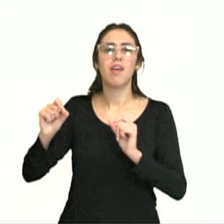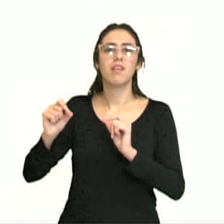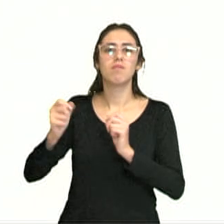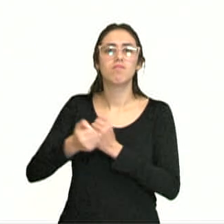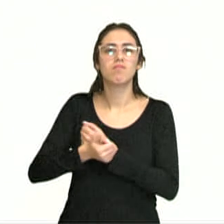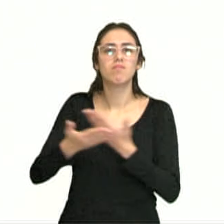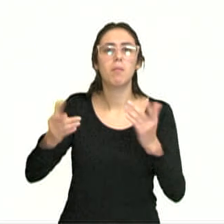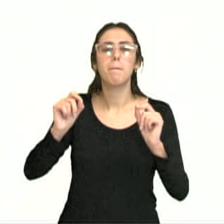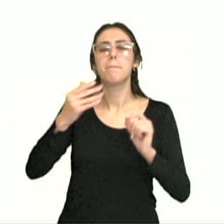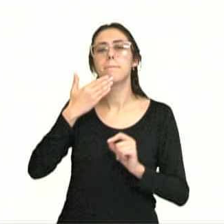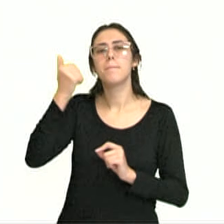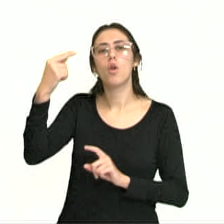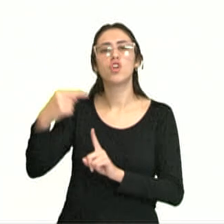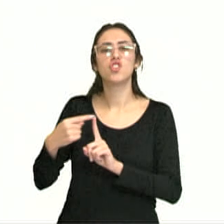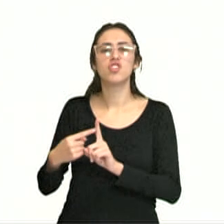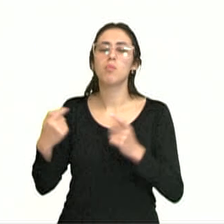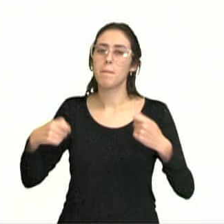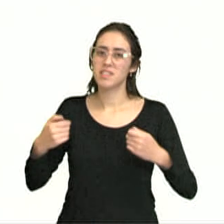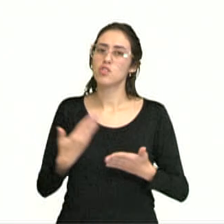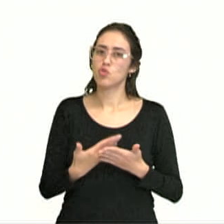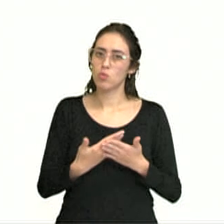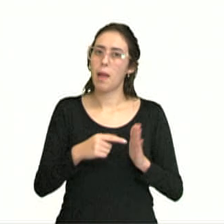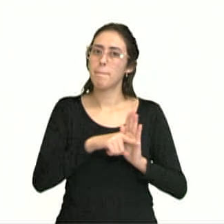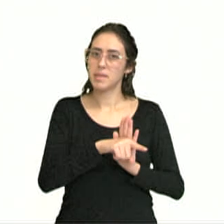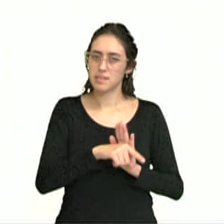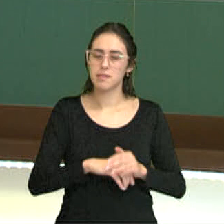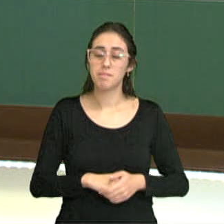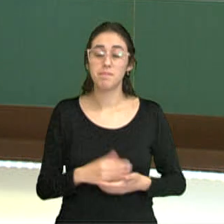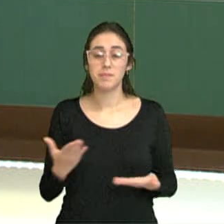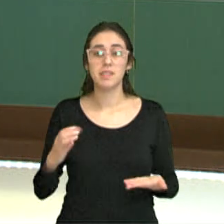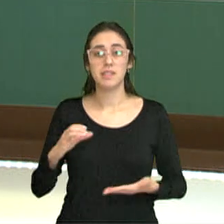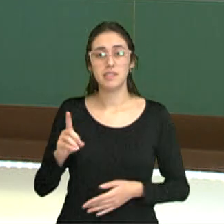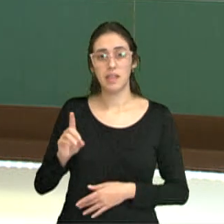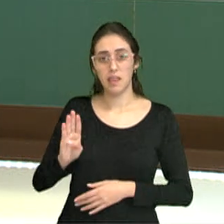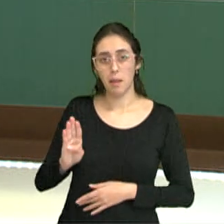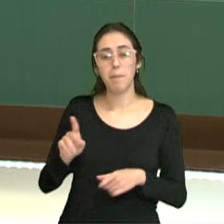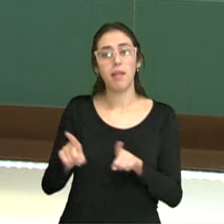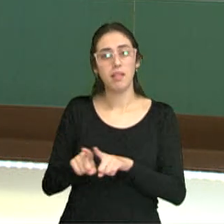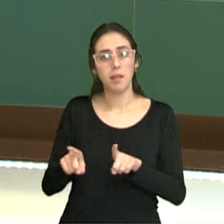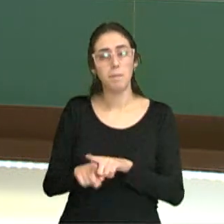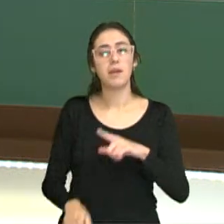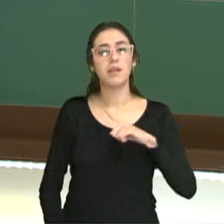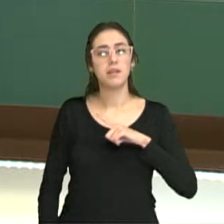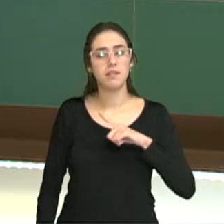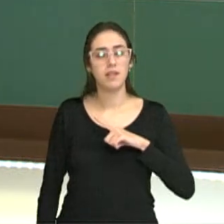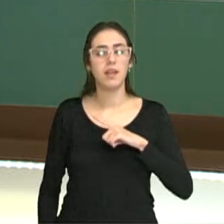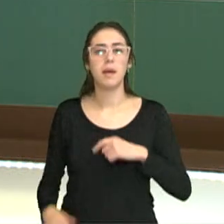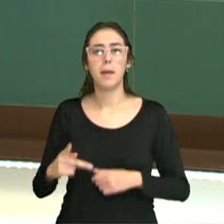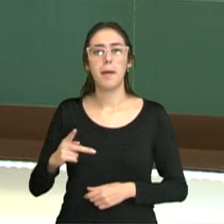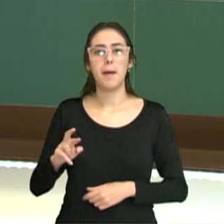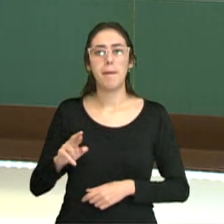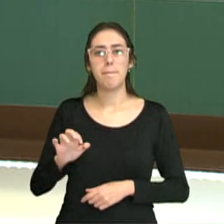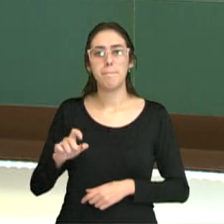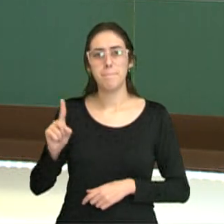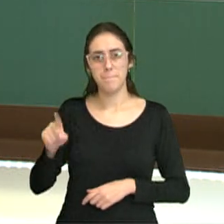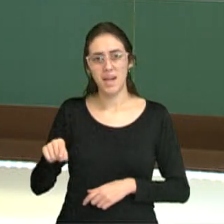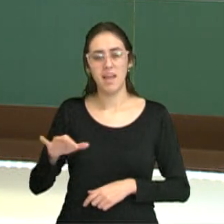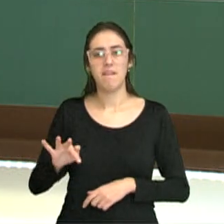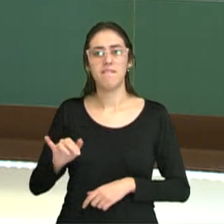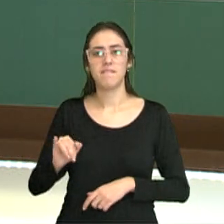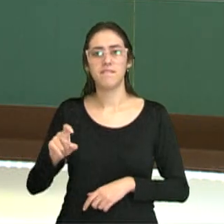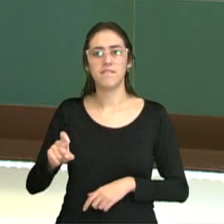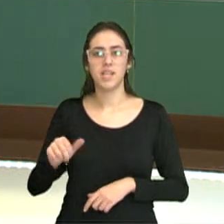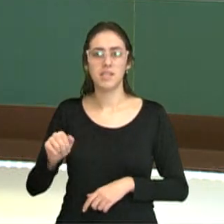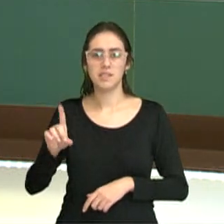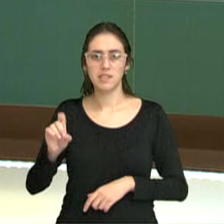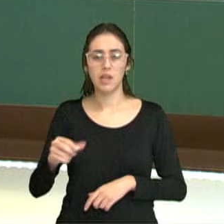os melhores rendimentos do mercado. Dentro dos CDBs também existem o pré-fixado, ou seja, que eu sei